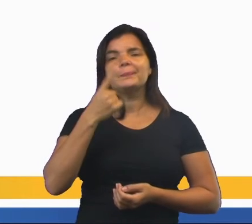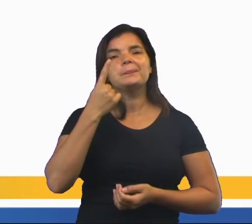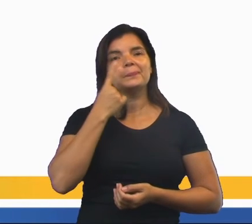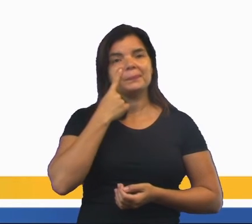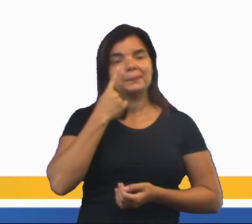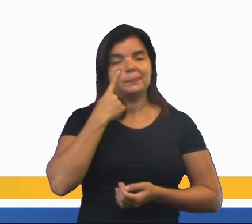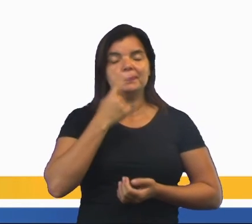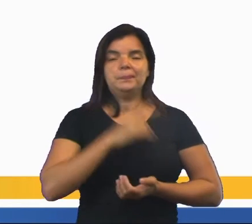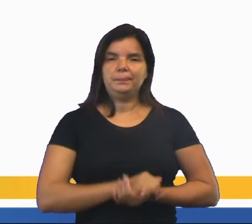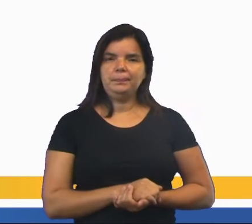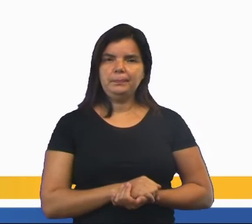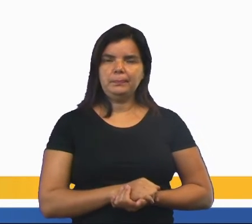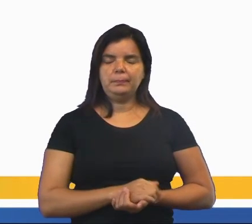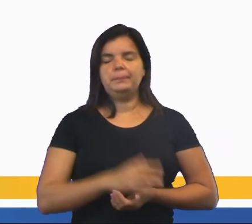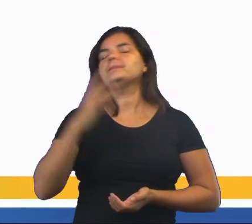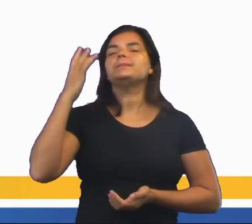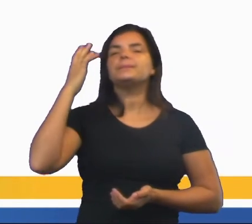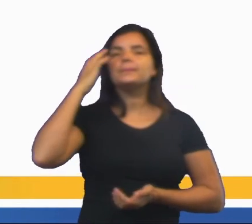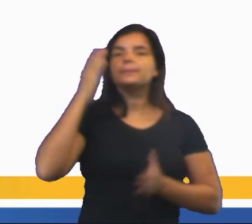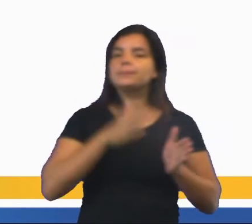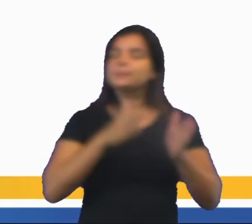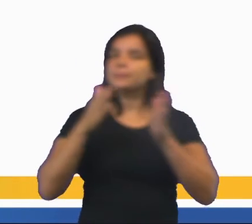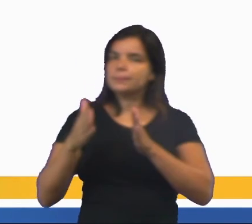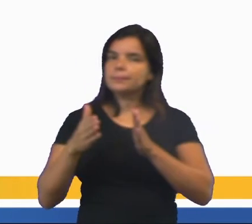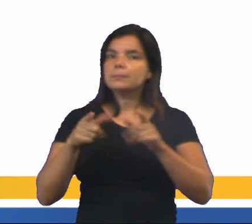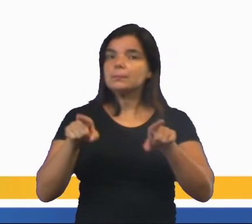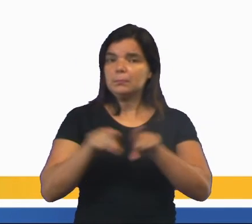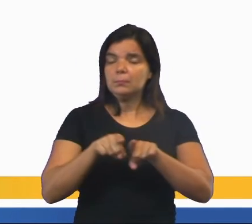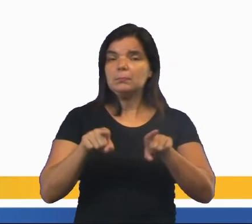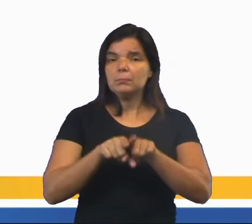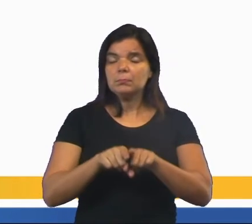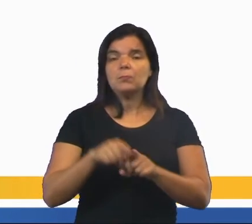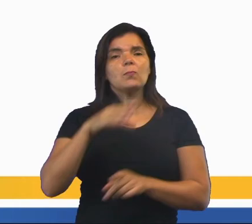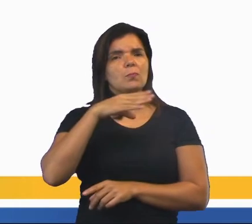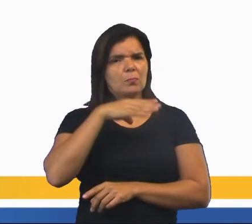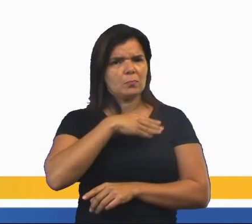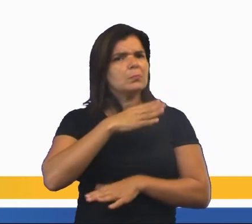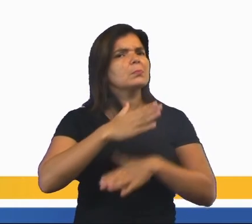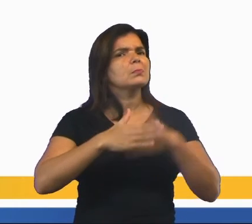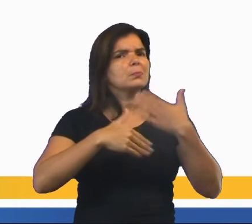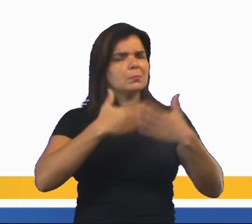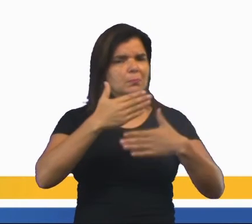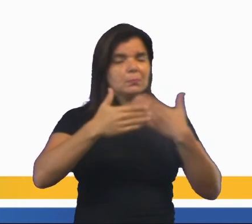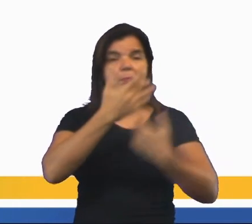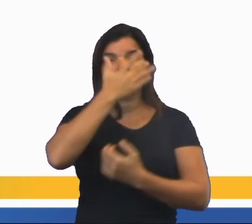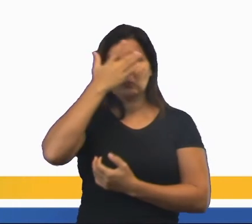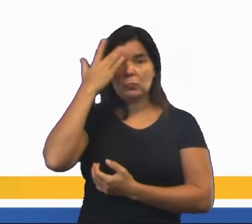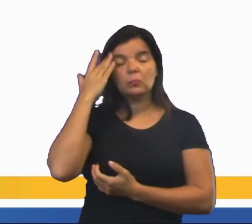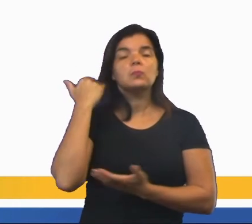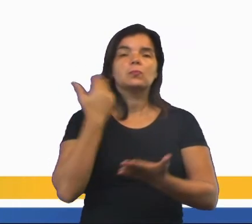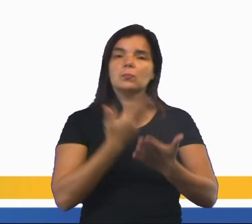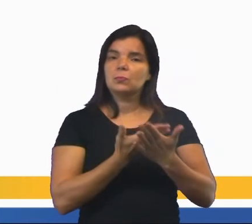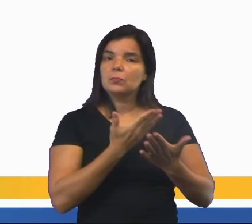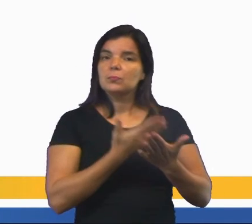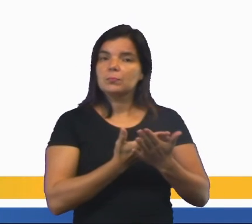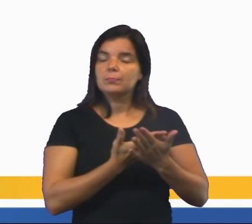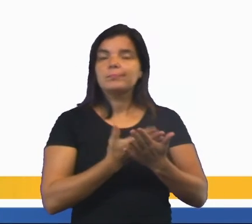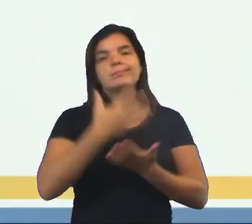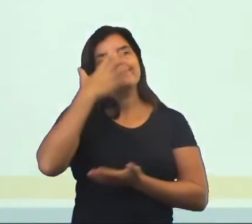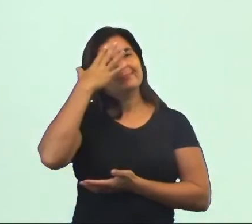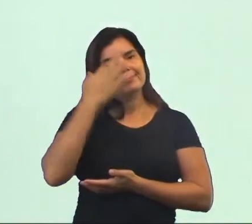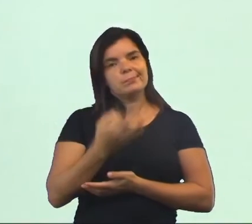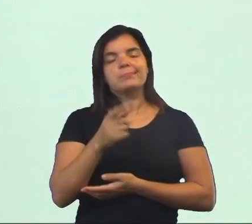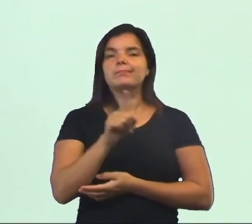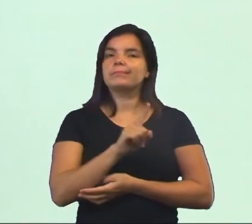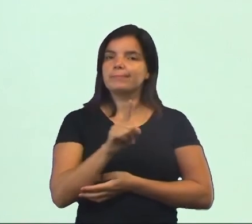aqui? Será que essa imagem do lado, ela condiz com uma cidade bem desenvolvida, com pessoas estudadas? Certamente